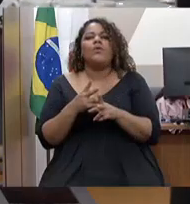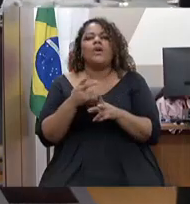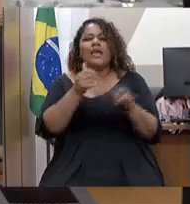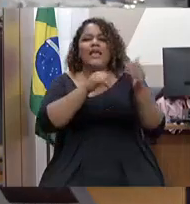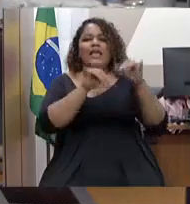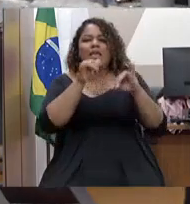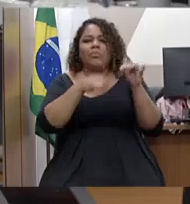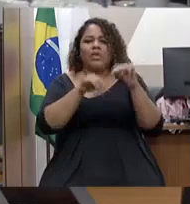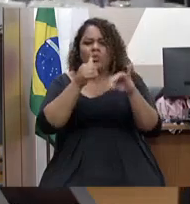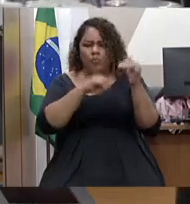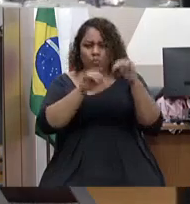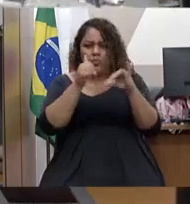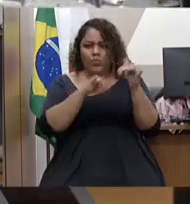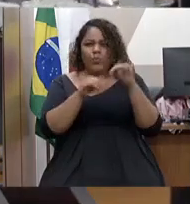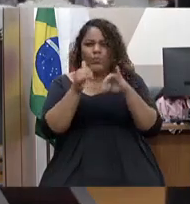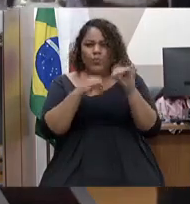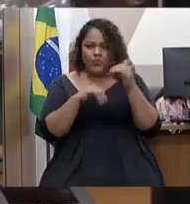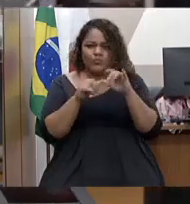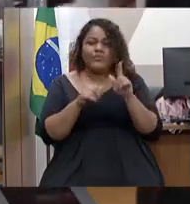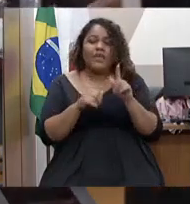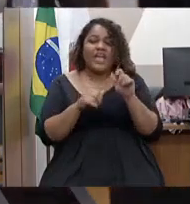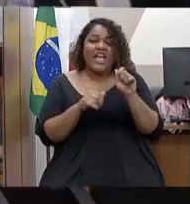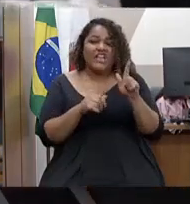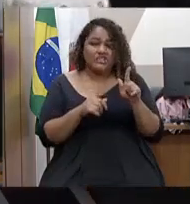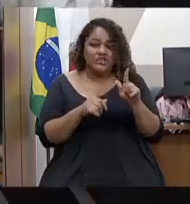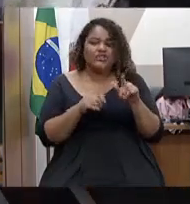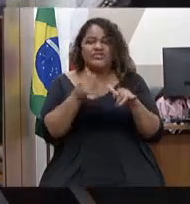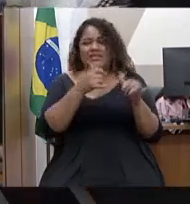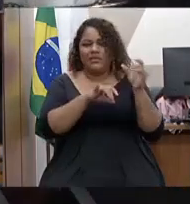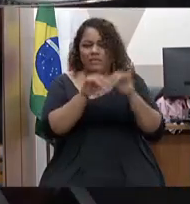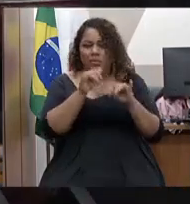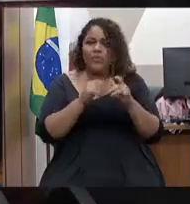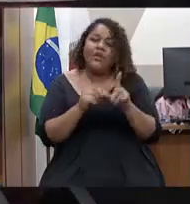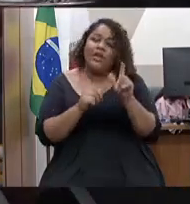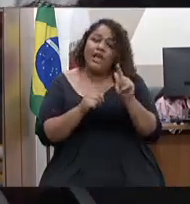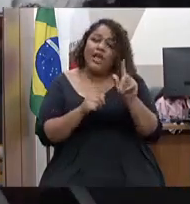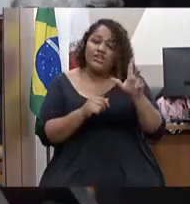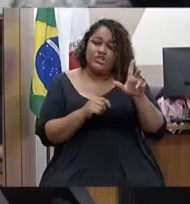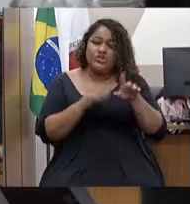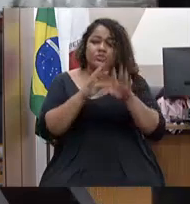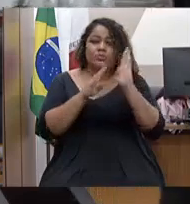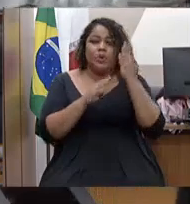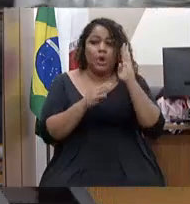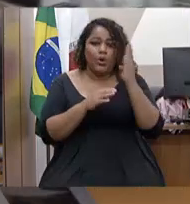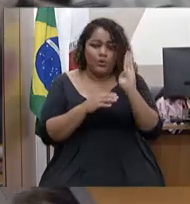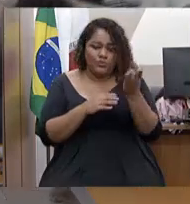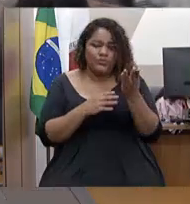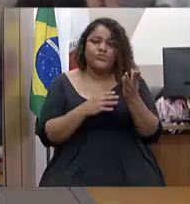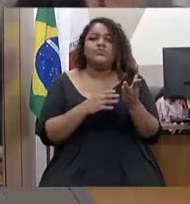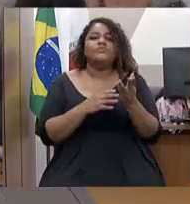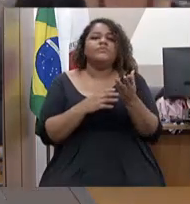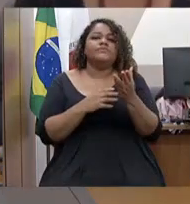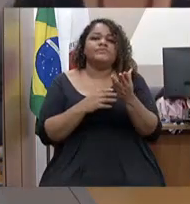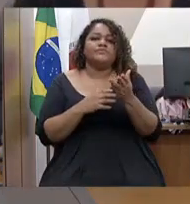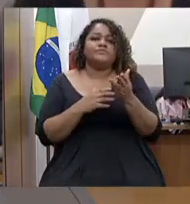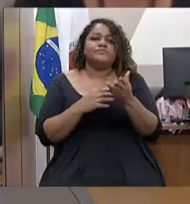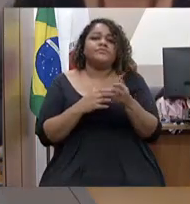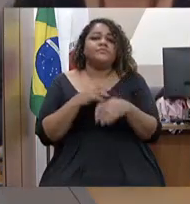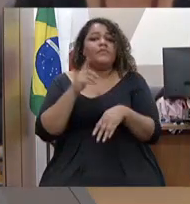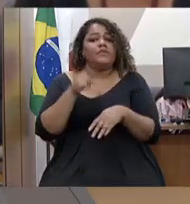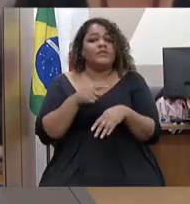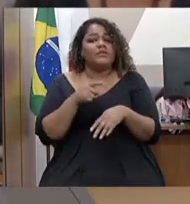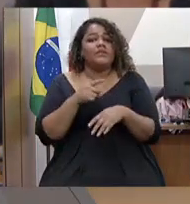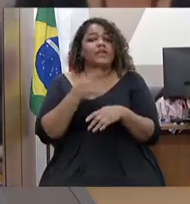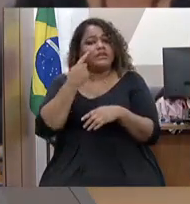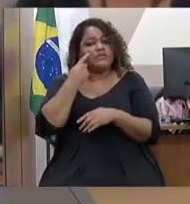lá em número grande também a gente biológicos e os veículos de transporte que é uma outra coisa que a seguir